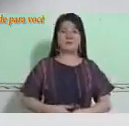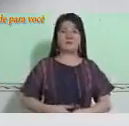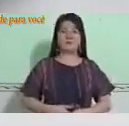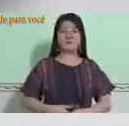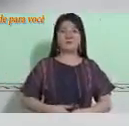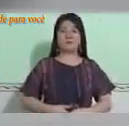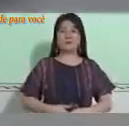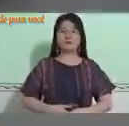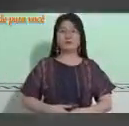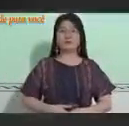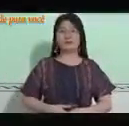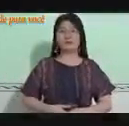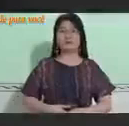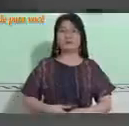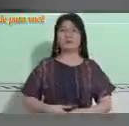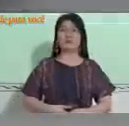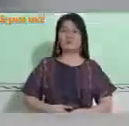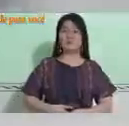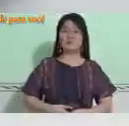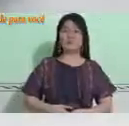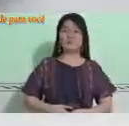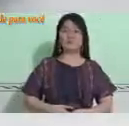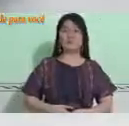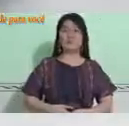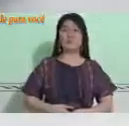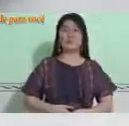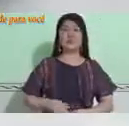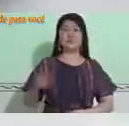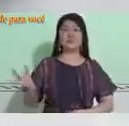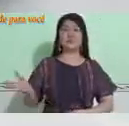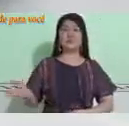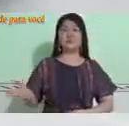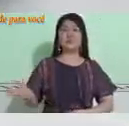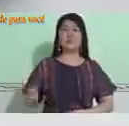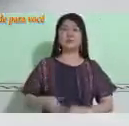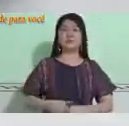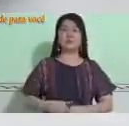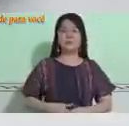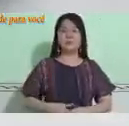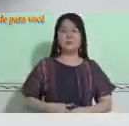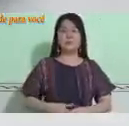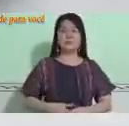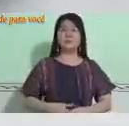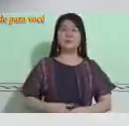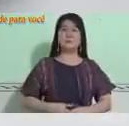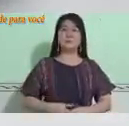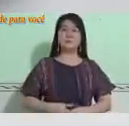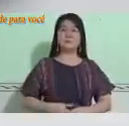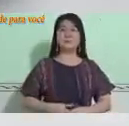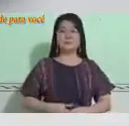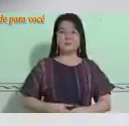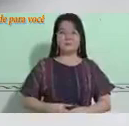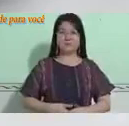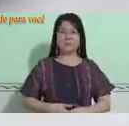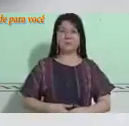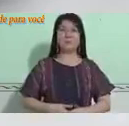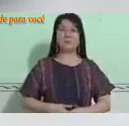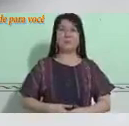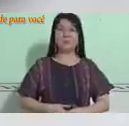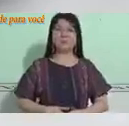Nestes casos, o corpo demora mais tempo para produzir hormônio BCG, por isso, o resultado pode